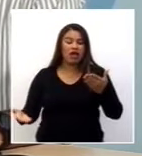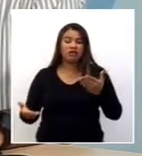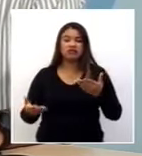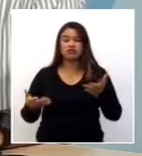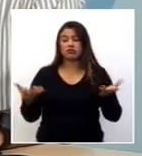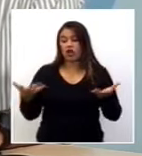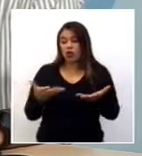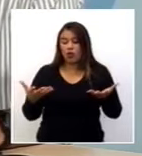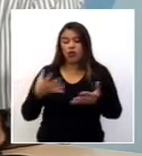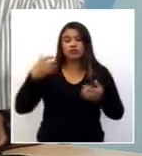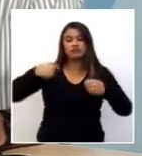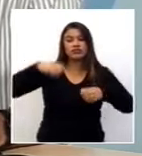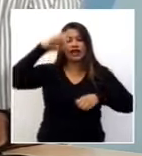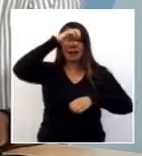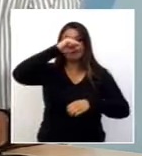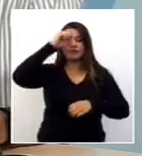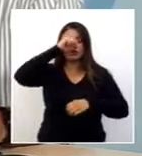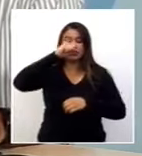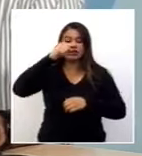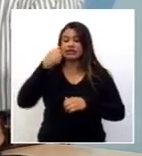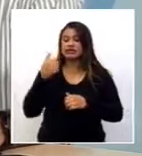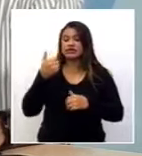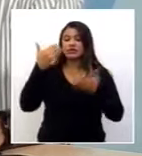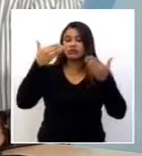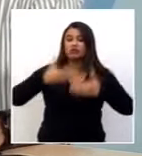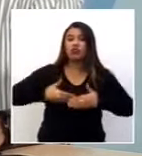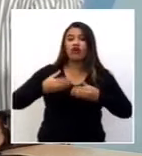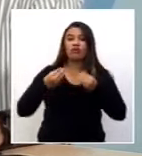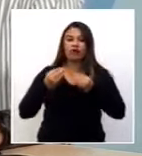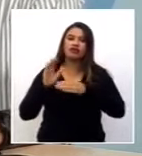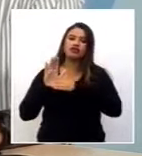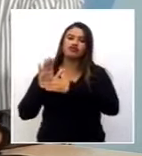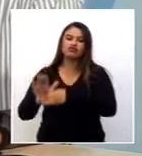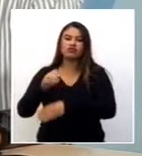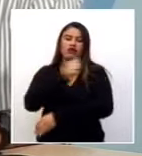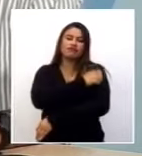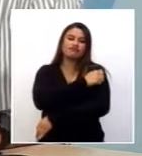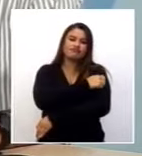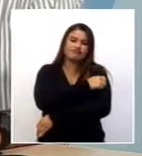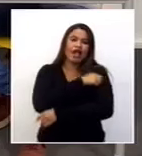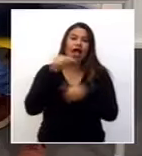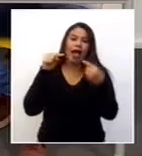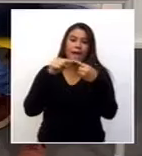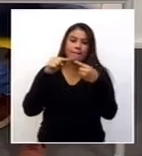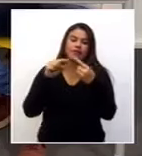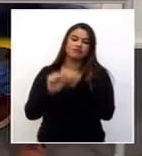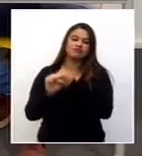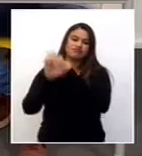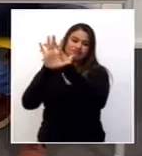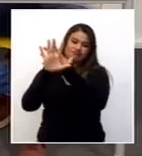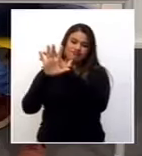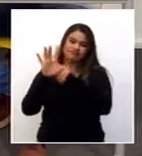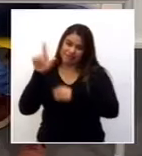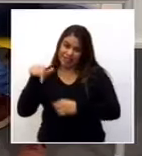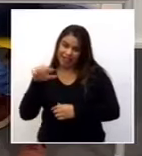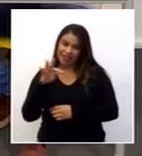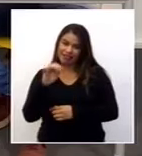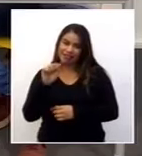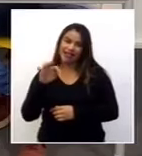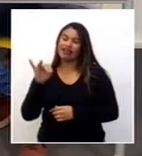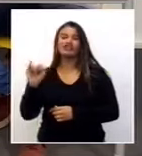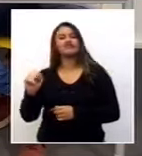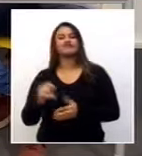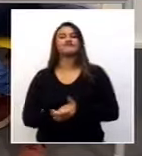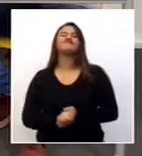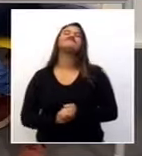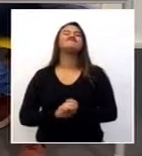tarefa didática. E como que a gente vai acompanhar isso nesse trabalho remoto, né, Tati? Isso. Auxiliar os professores,